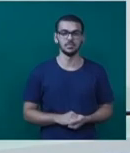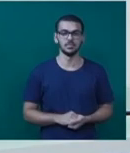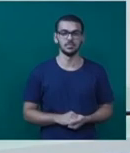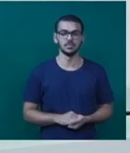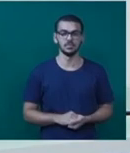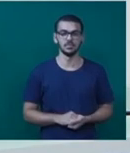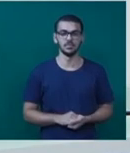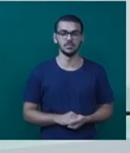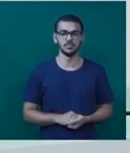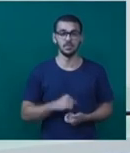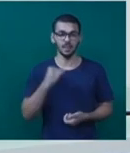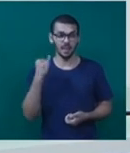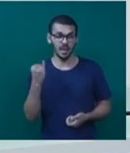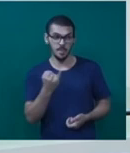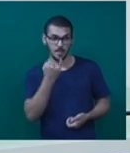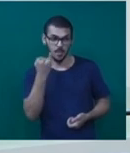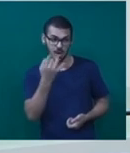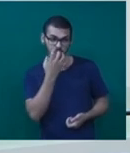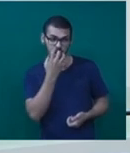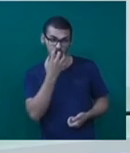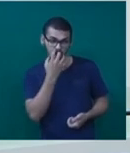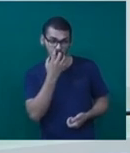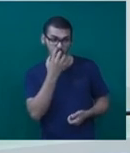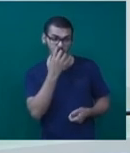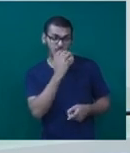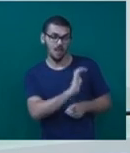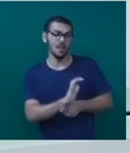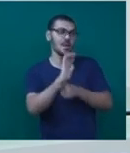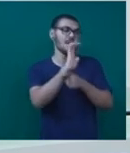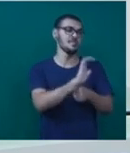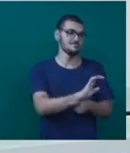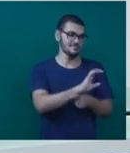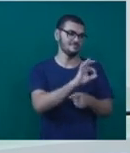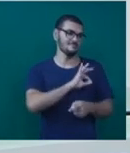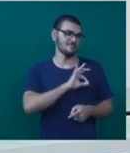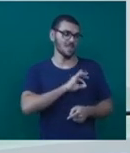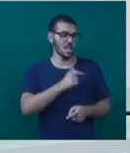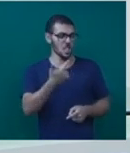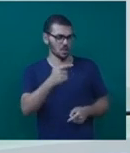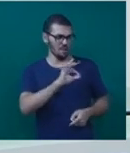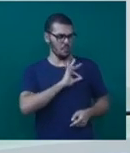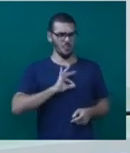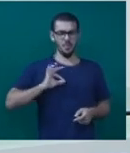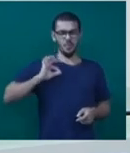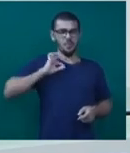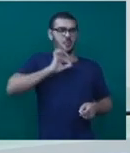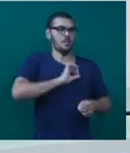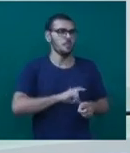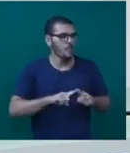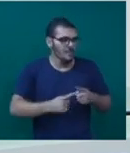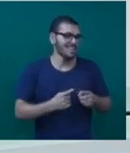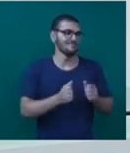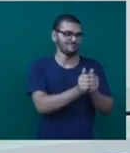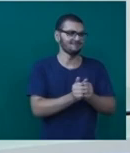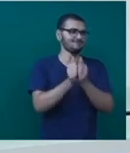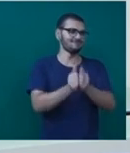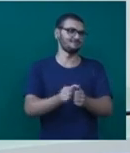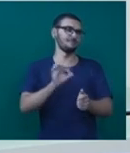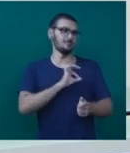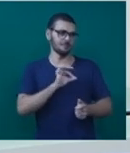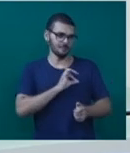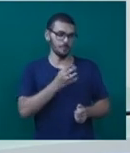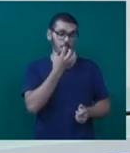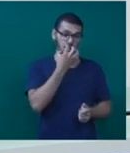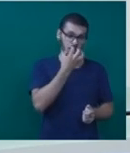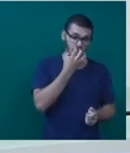Eles são importantes como apoio às forças de segurança. Não vestem farda, mas estão sempre ao lado dos policiais. Dois cães do